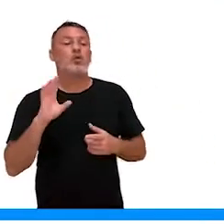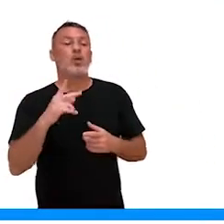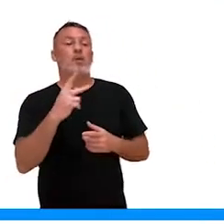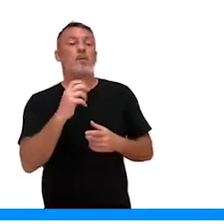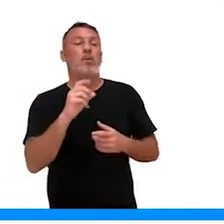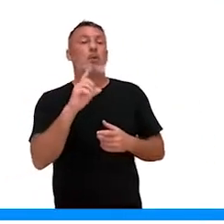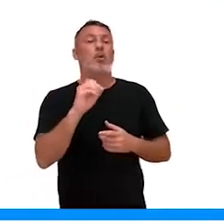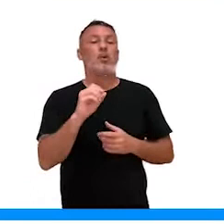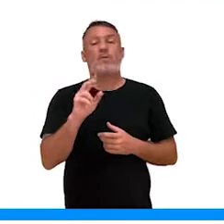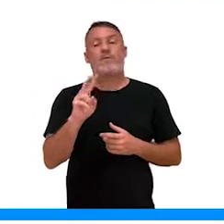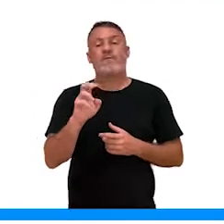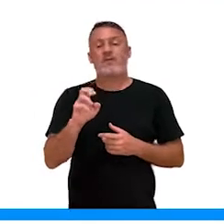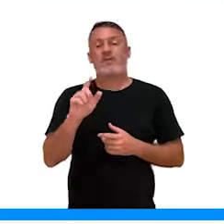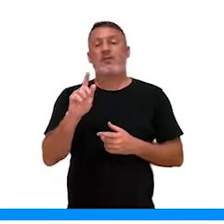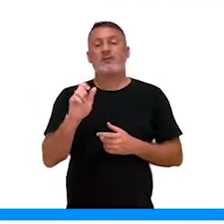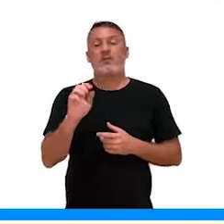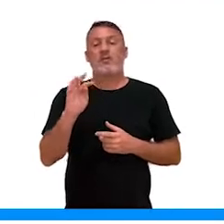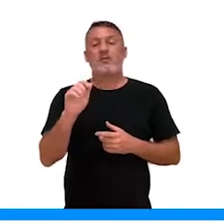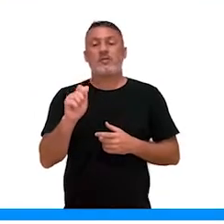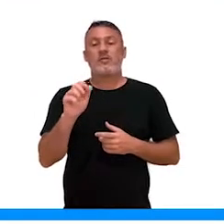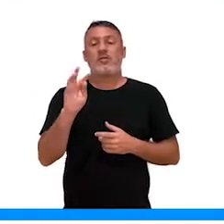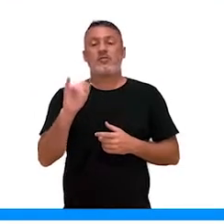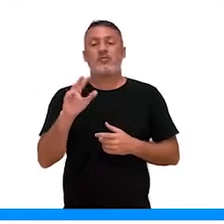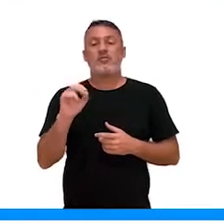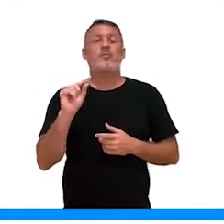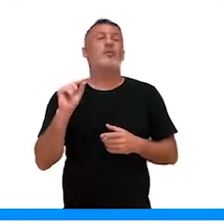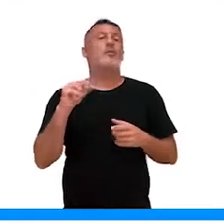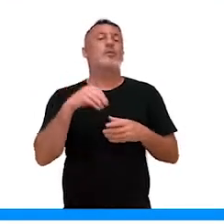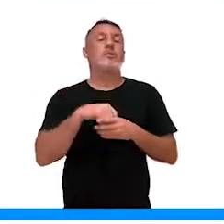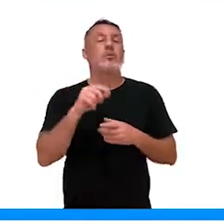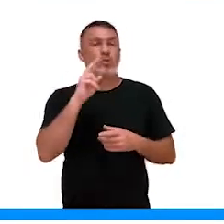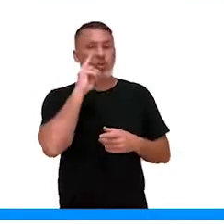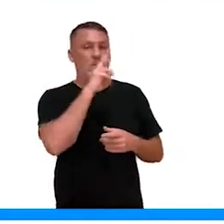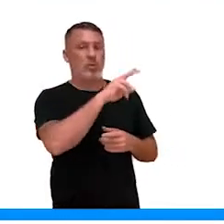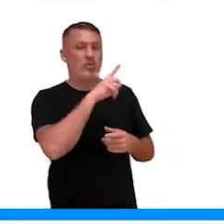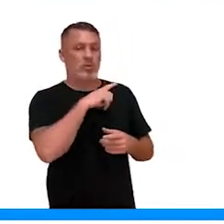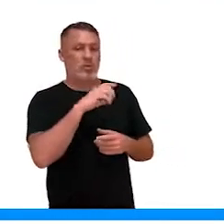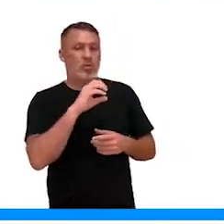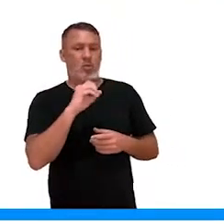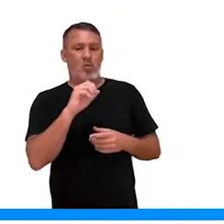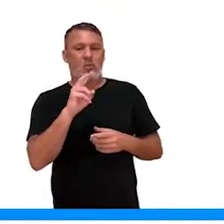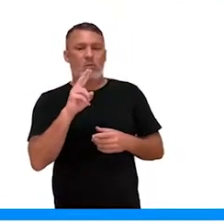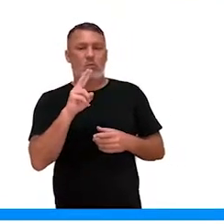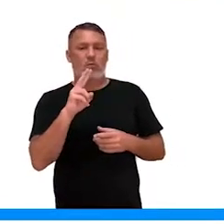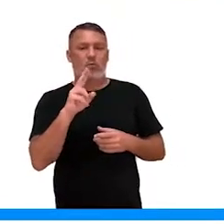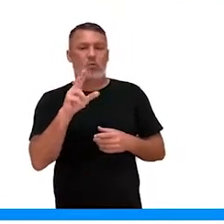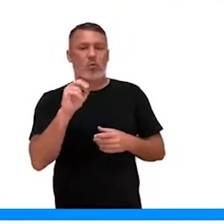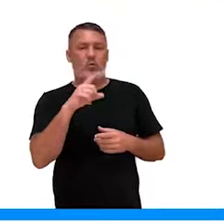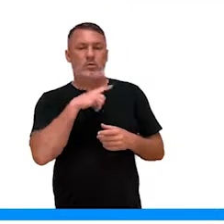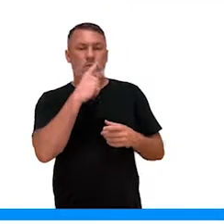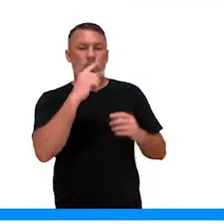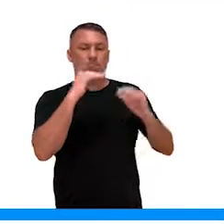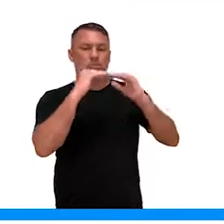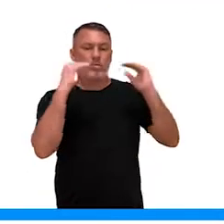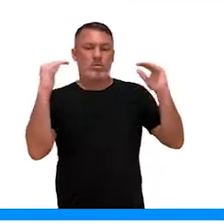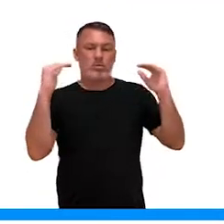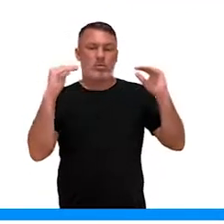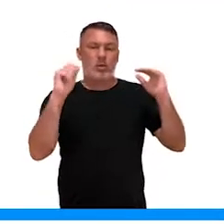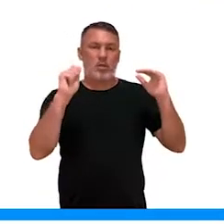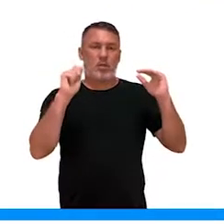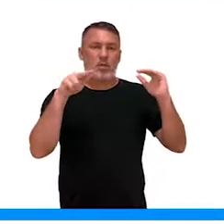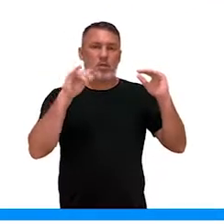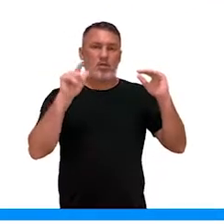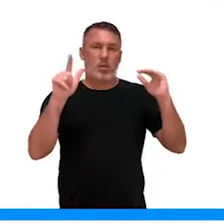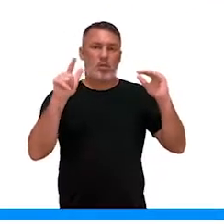encontrados somente no polo vegetativo. O que é o polo vegetativo? Se vocês olharem aí para os ovos, eles têm um